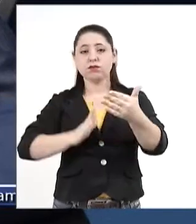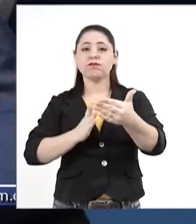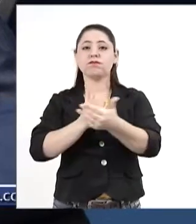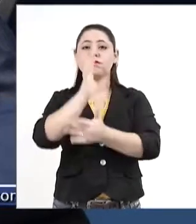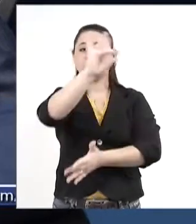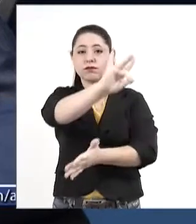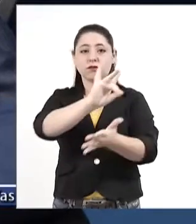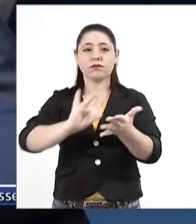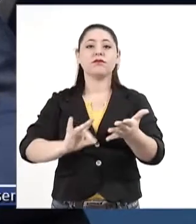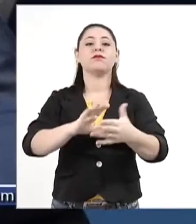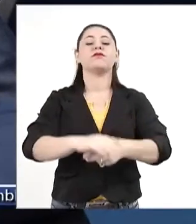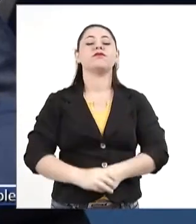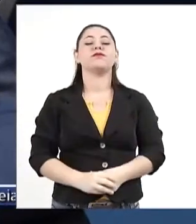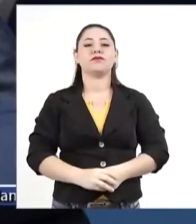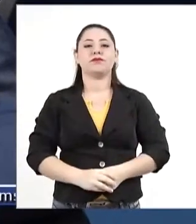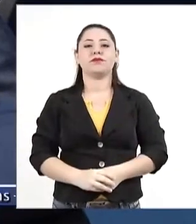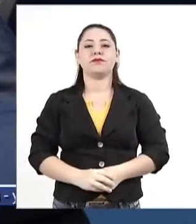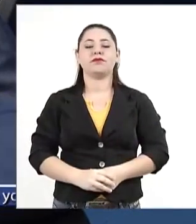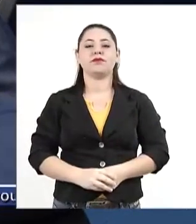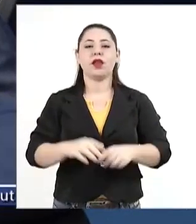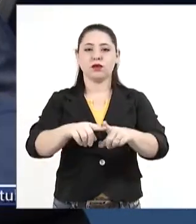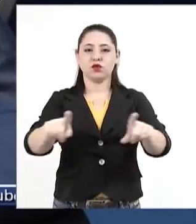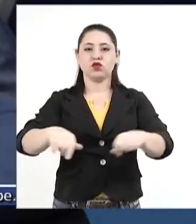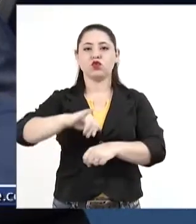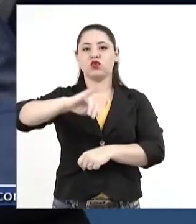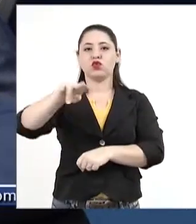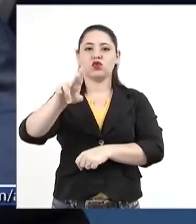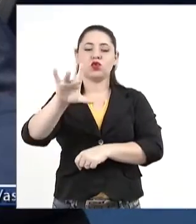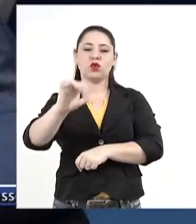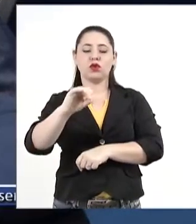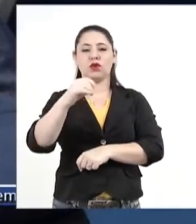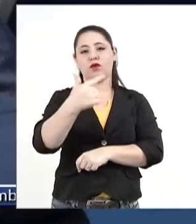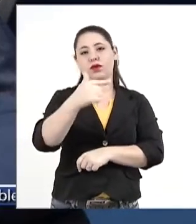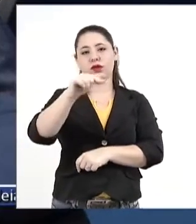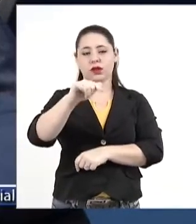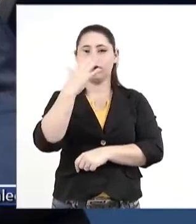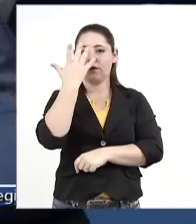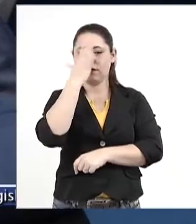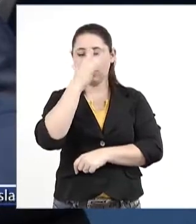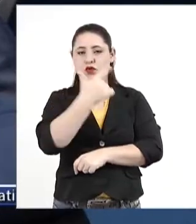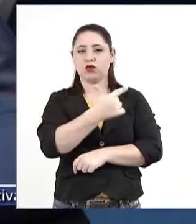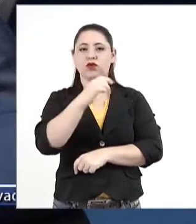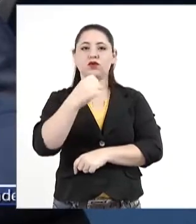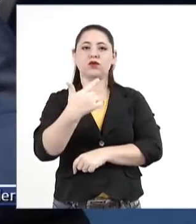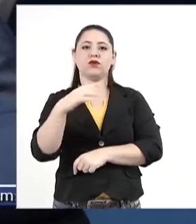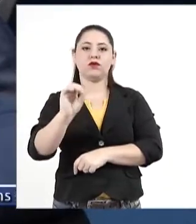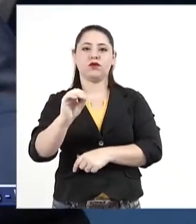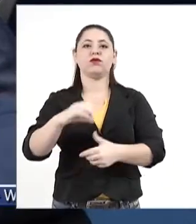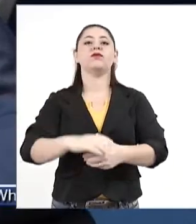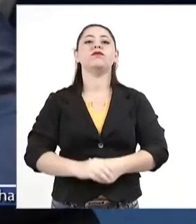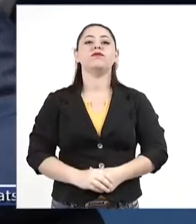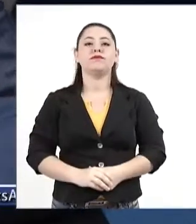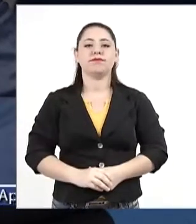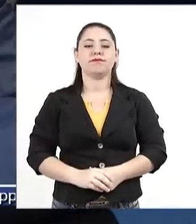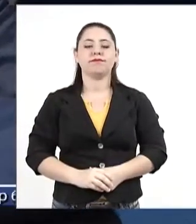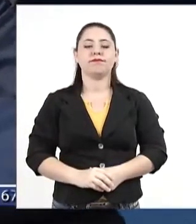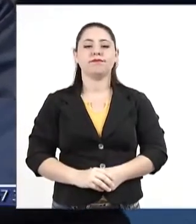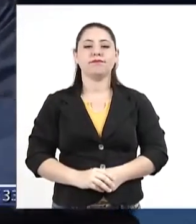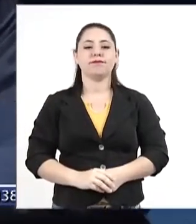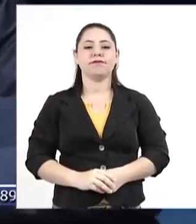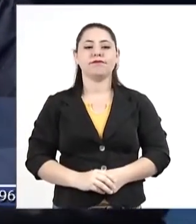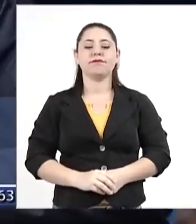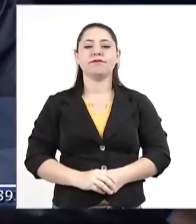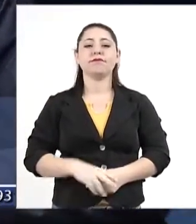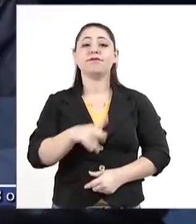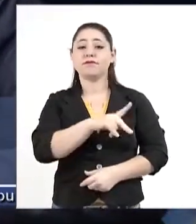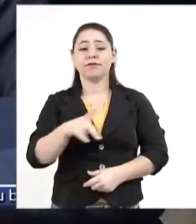será devidamente assinada. Plenário, deputado Júlio Maia, 27 de fevereiro do ano de 2020.